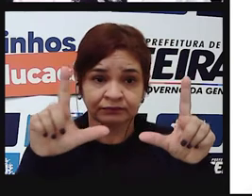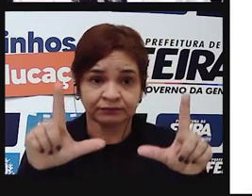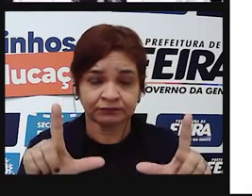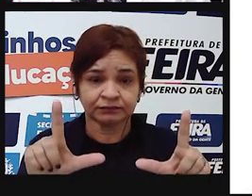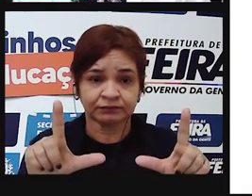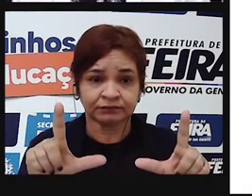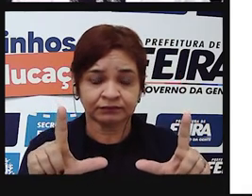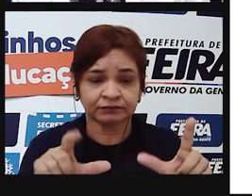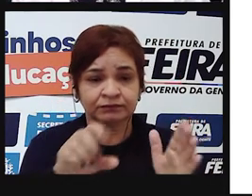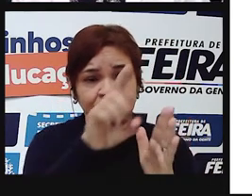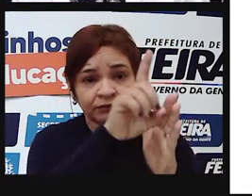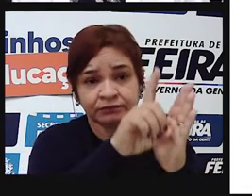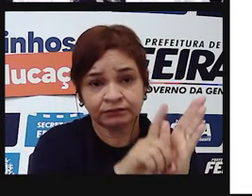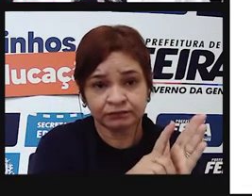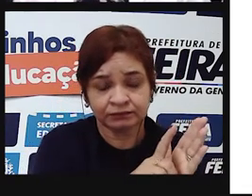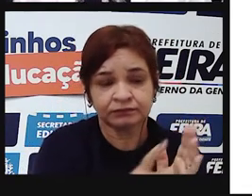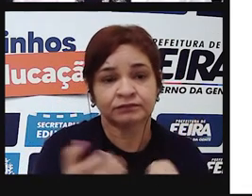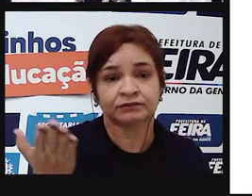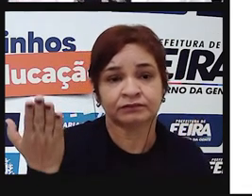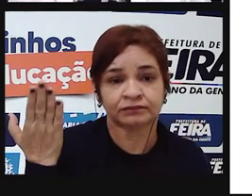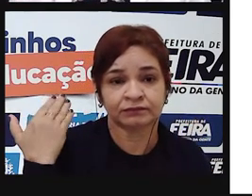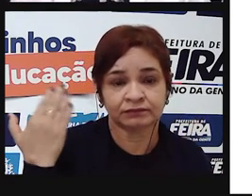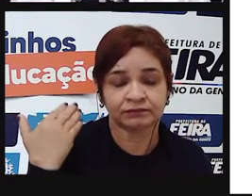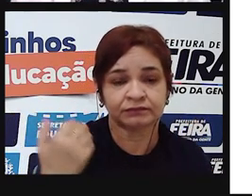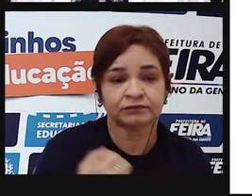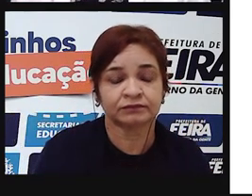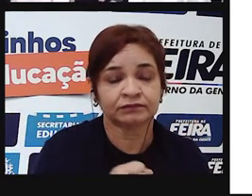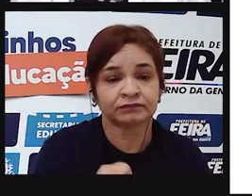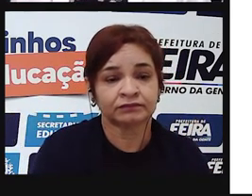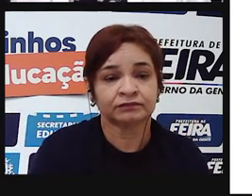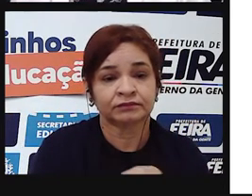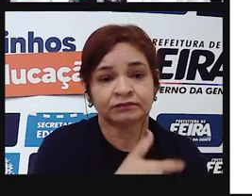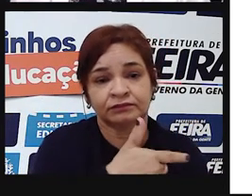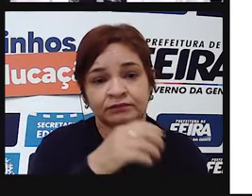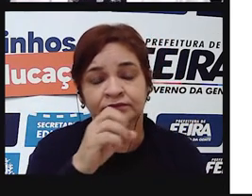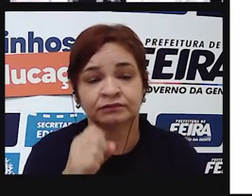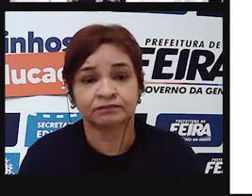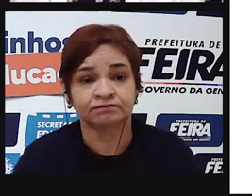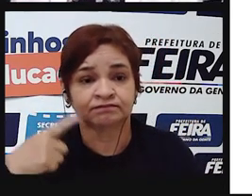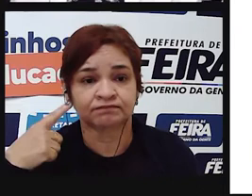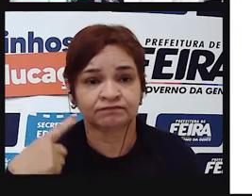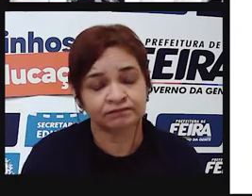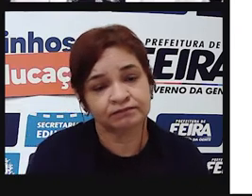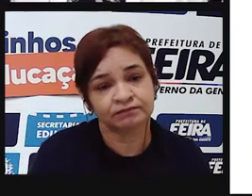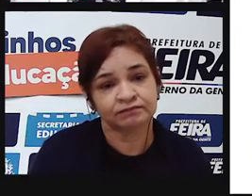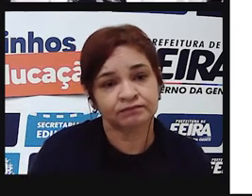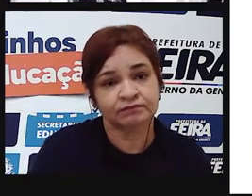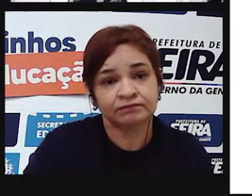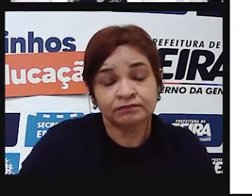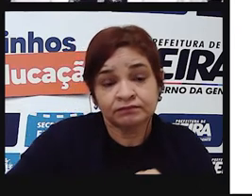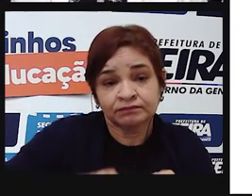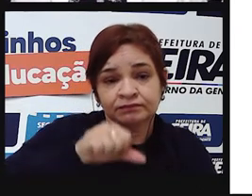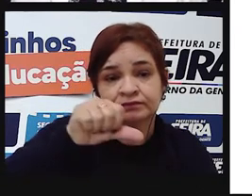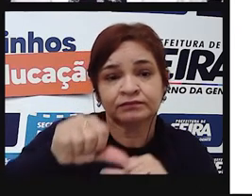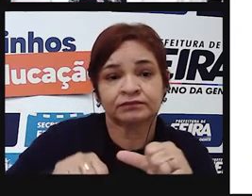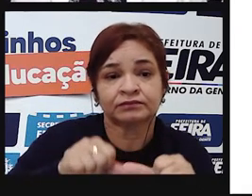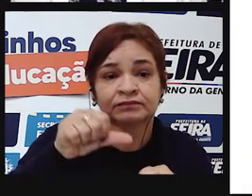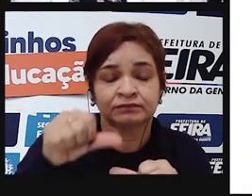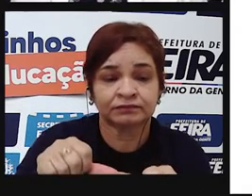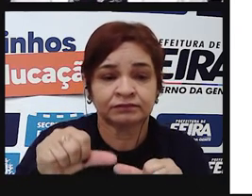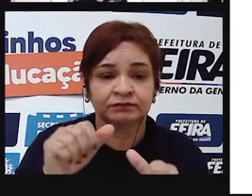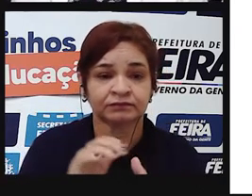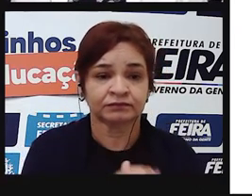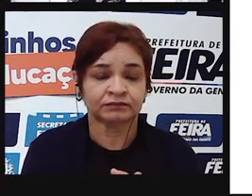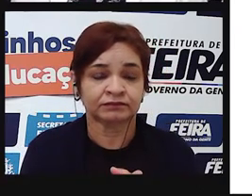nesses documentos da época, né, do início do século XX, uma crítica a esse processo de